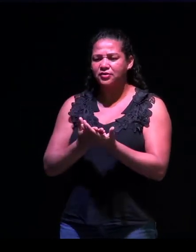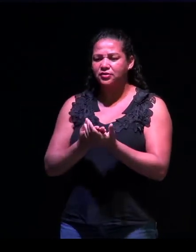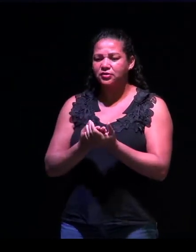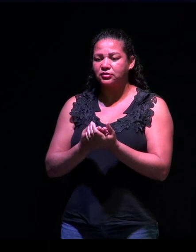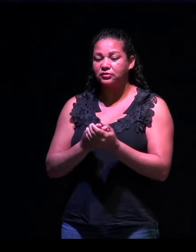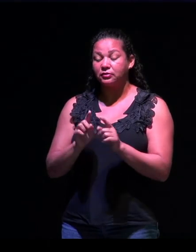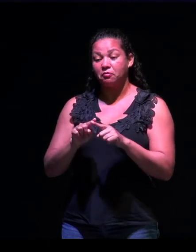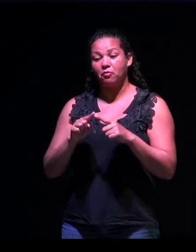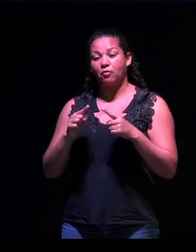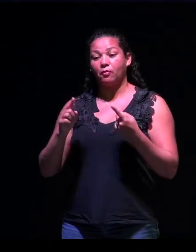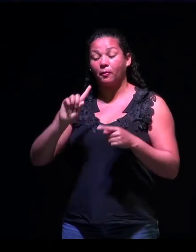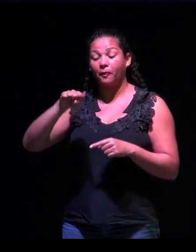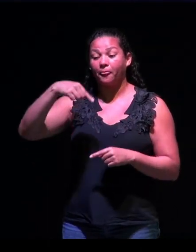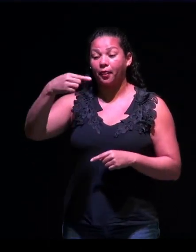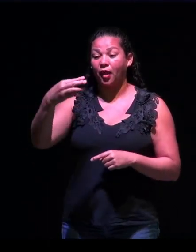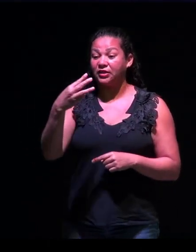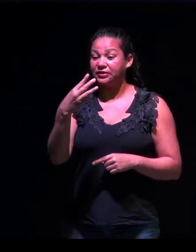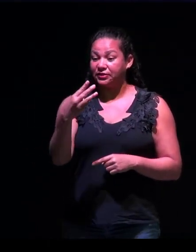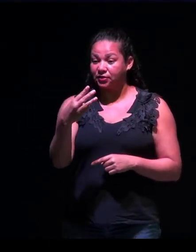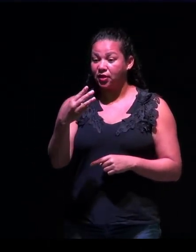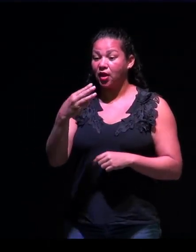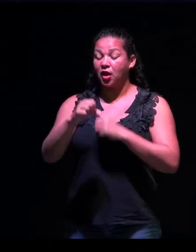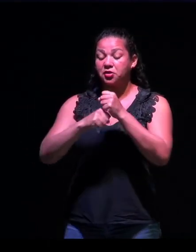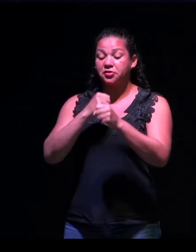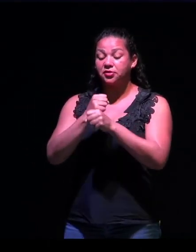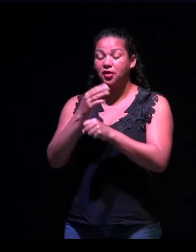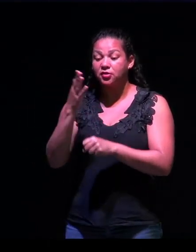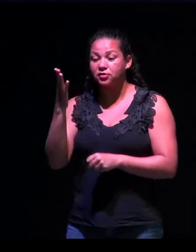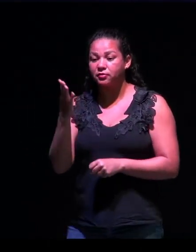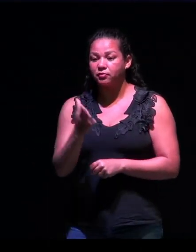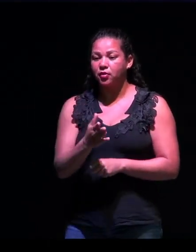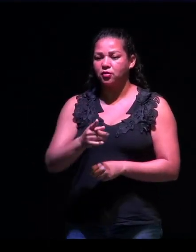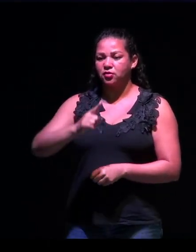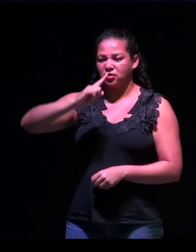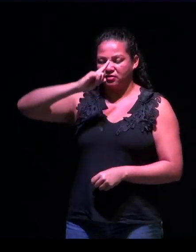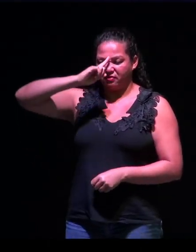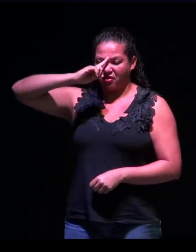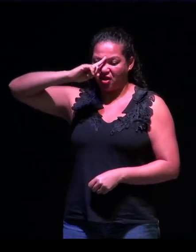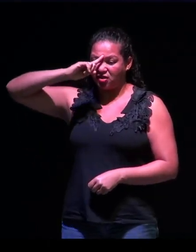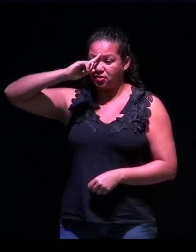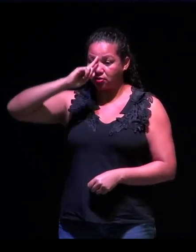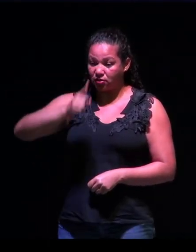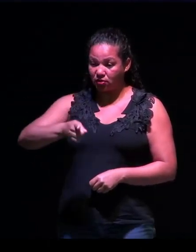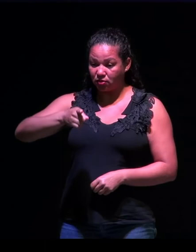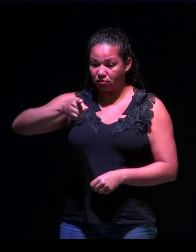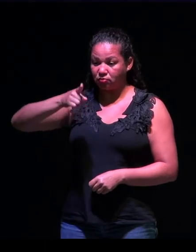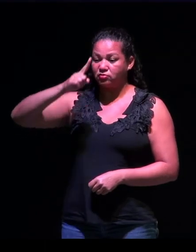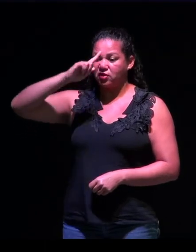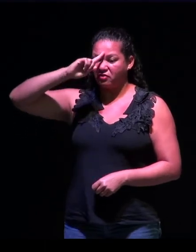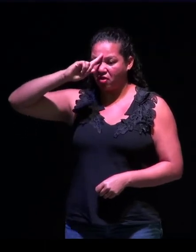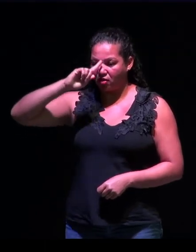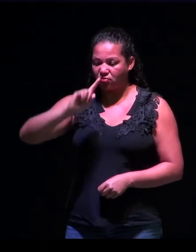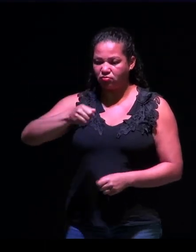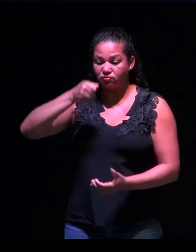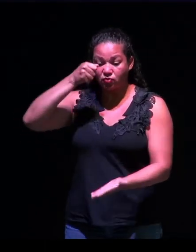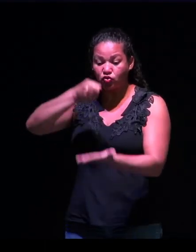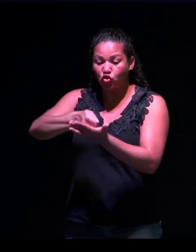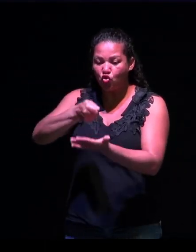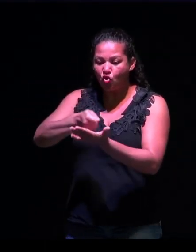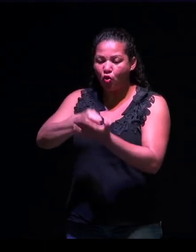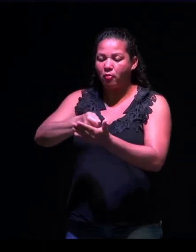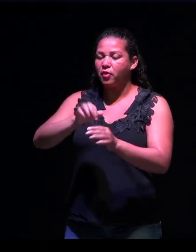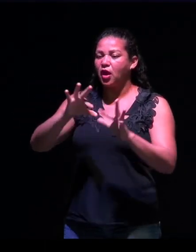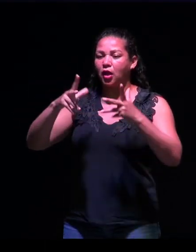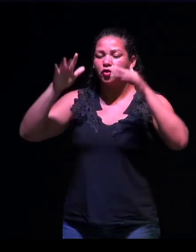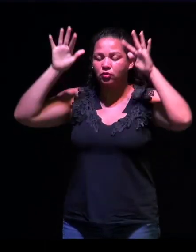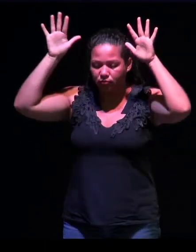3 anos do seu governo, a Bíblia diz que ele vai exigir ser adorado no templo de Jerusalém. E os judeus vão ver